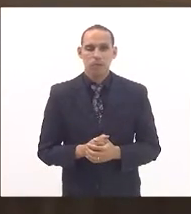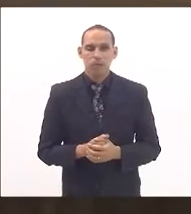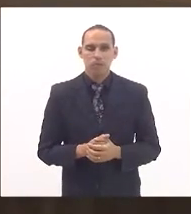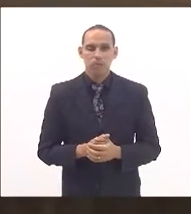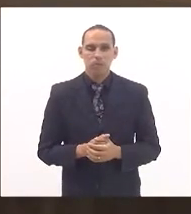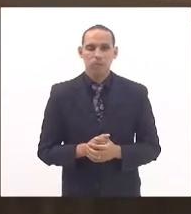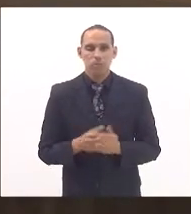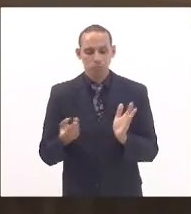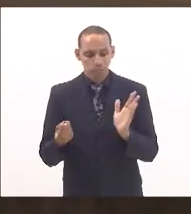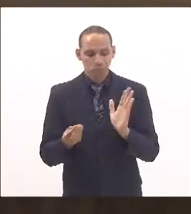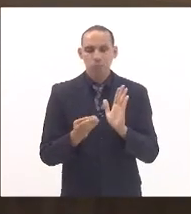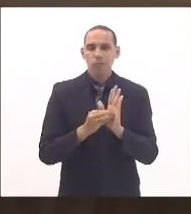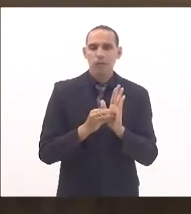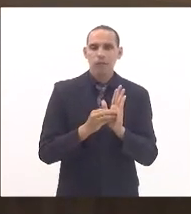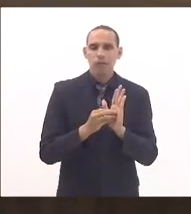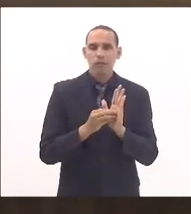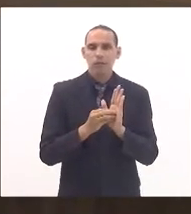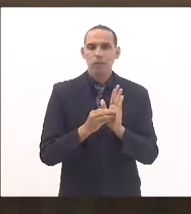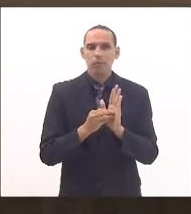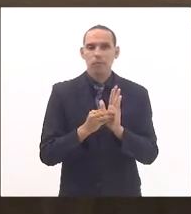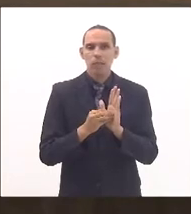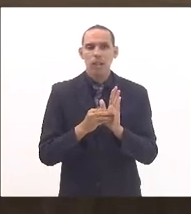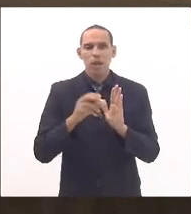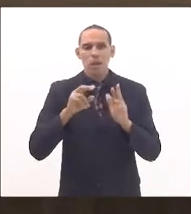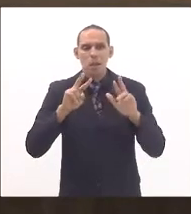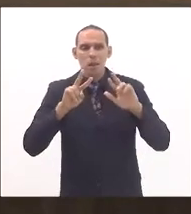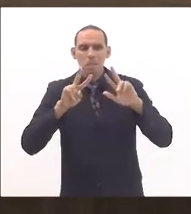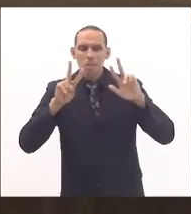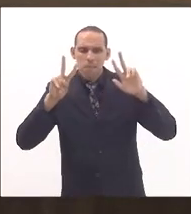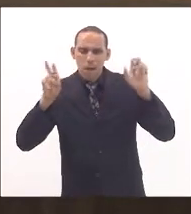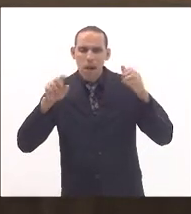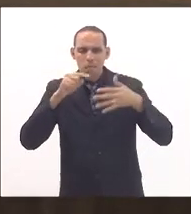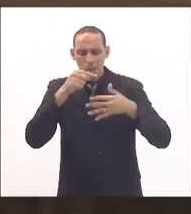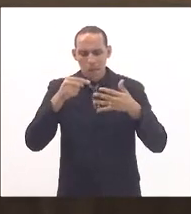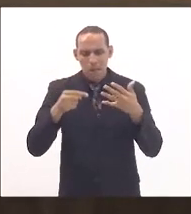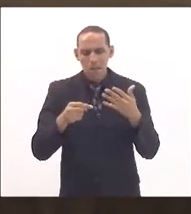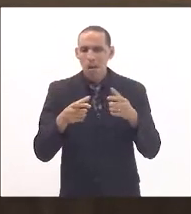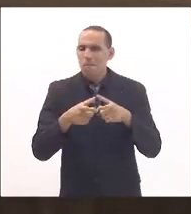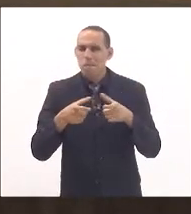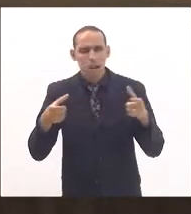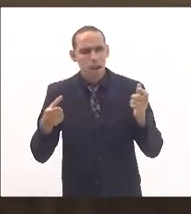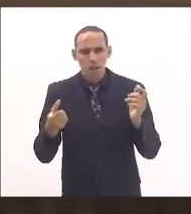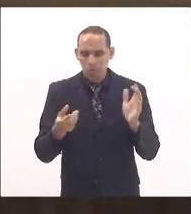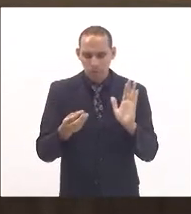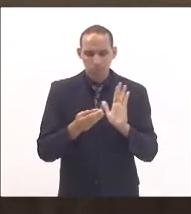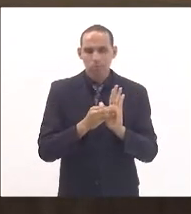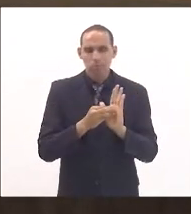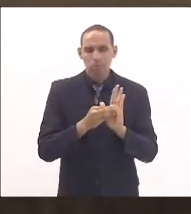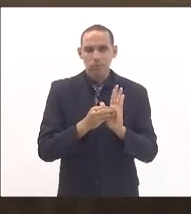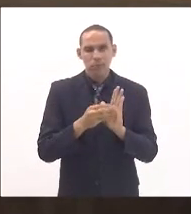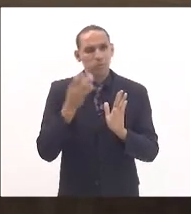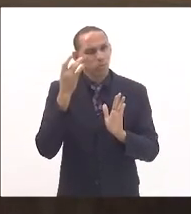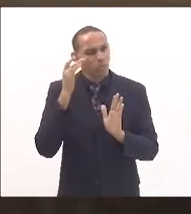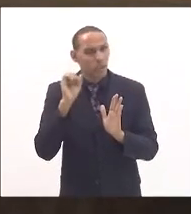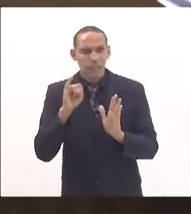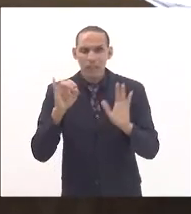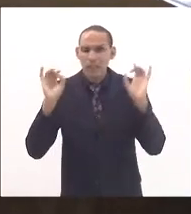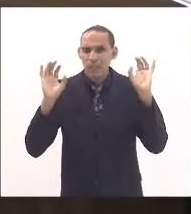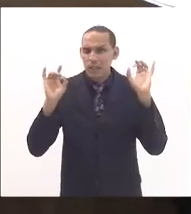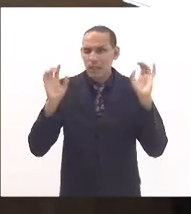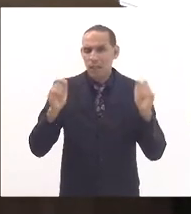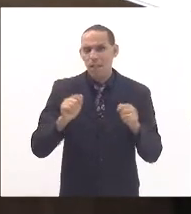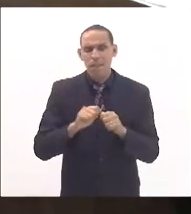contemplar a maioria das questões possíveis. Eu não sei se eu fiz os destaques,